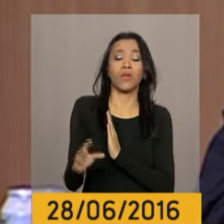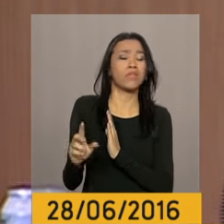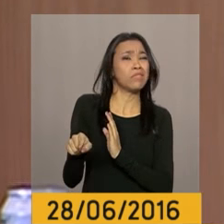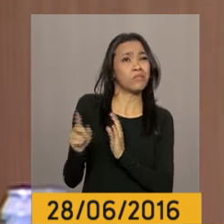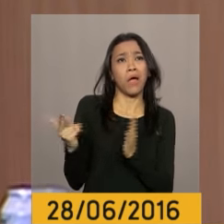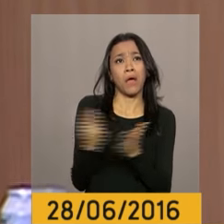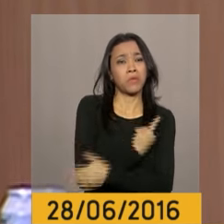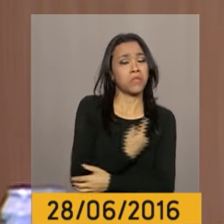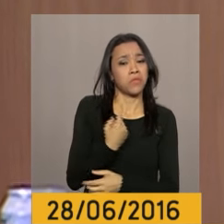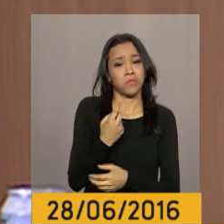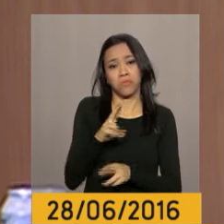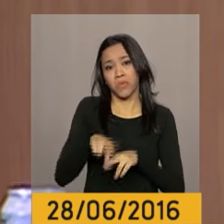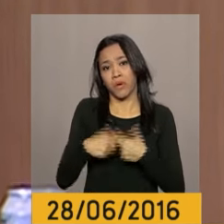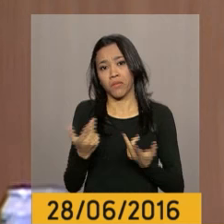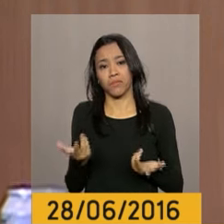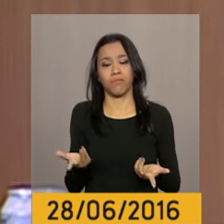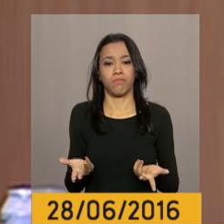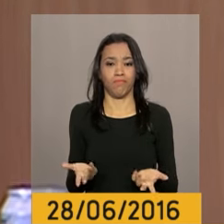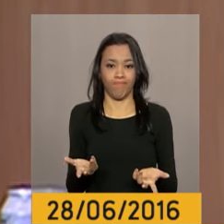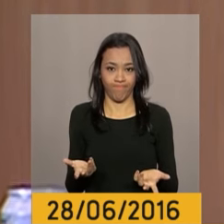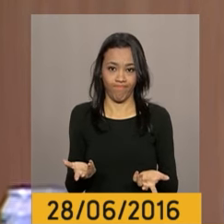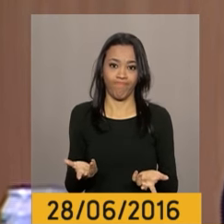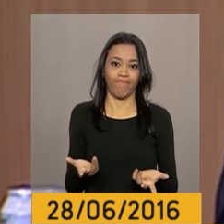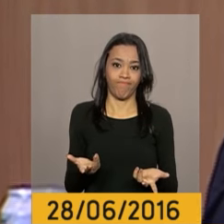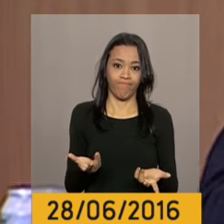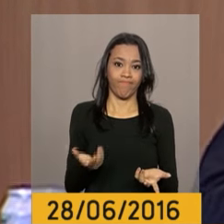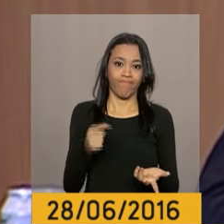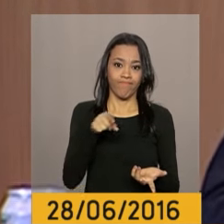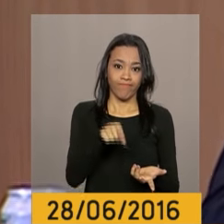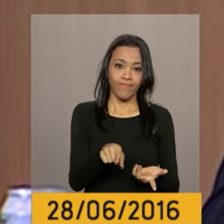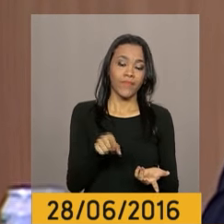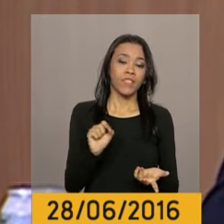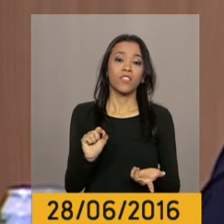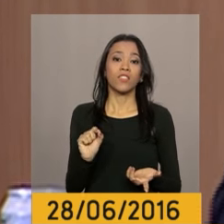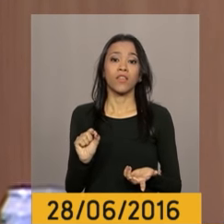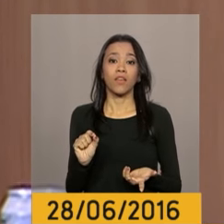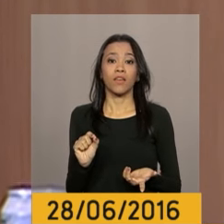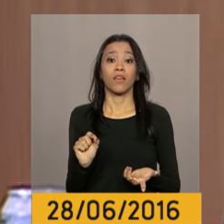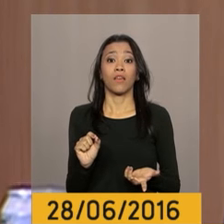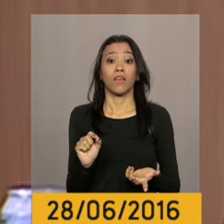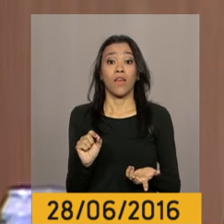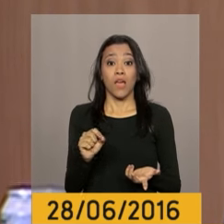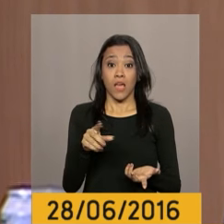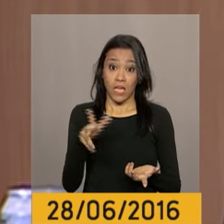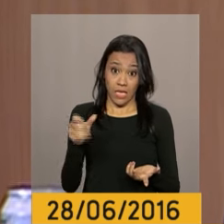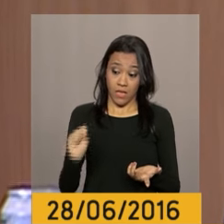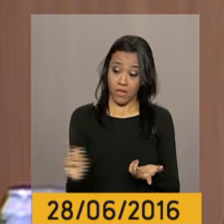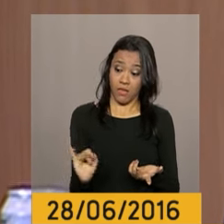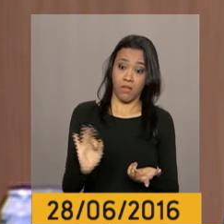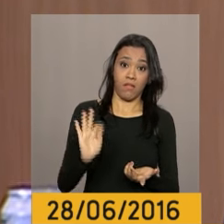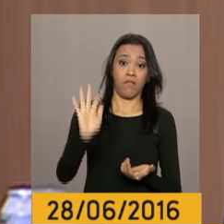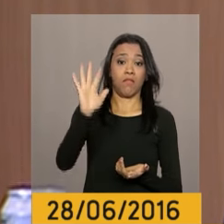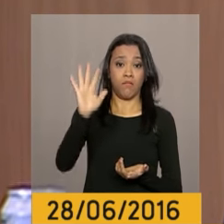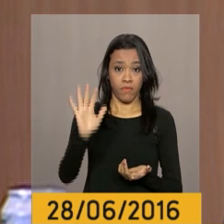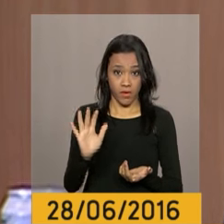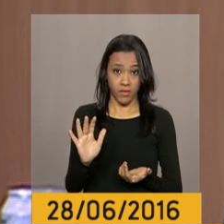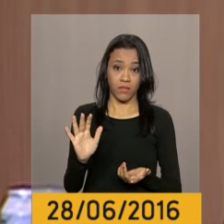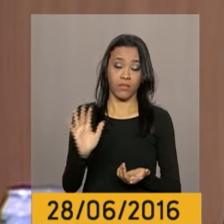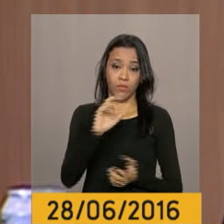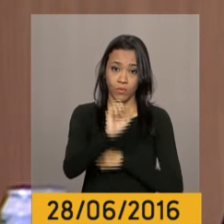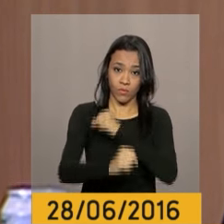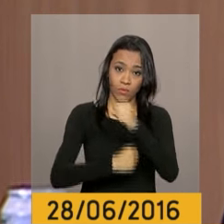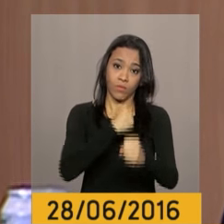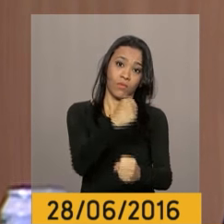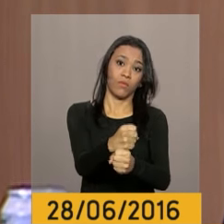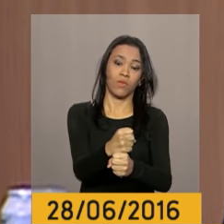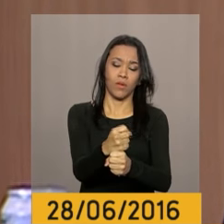devido à inflação de administrados muito forte, levaram, como eu disse, a inflação do ano